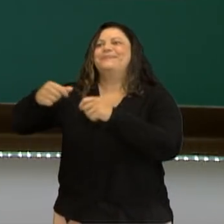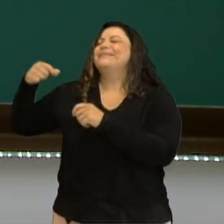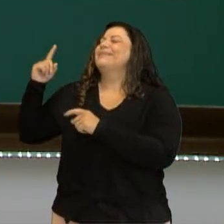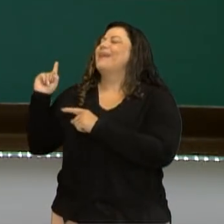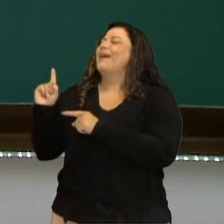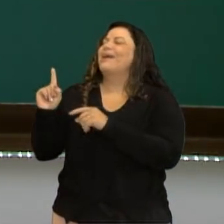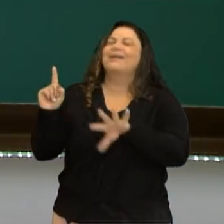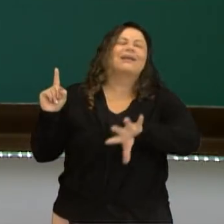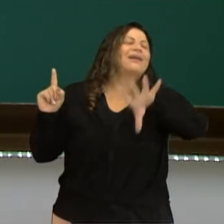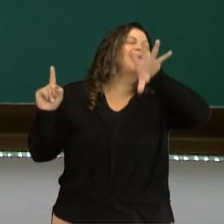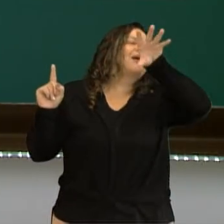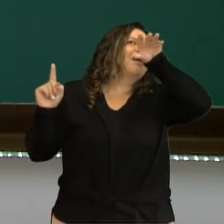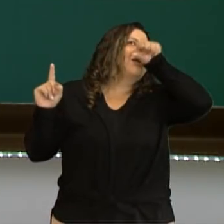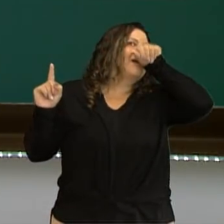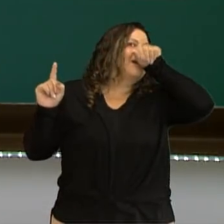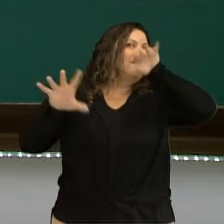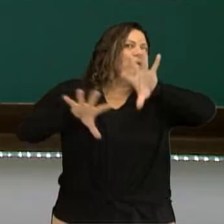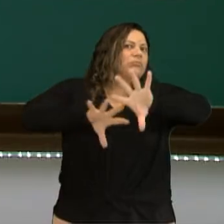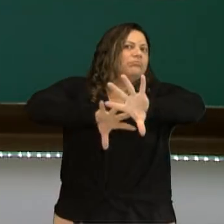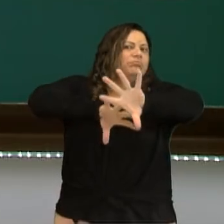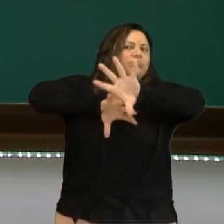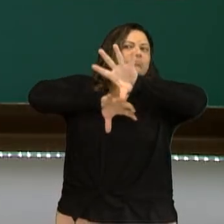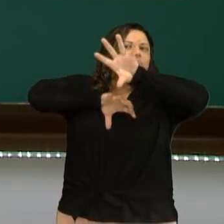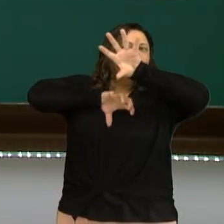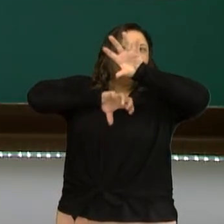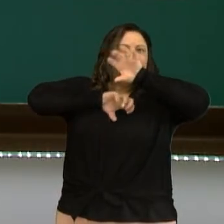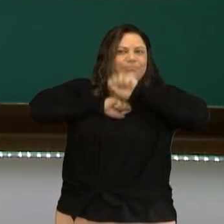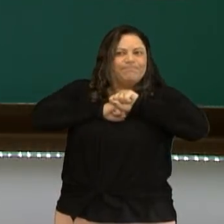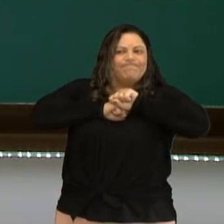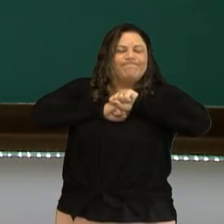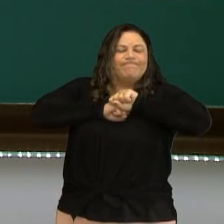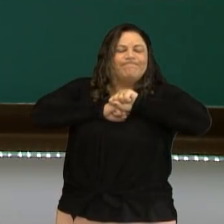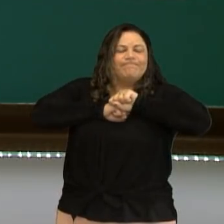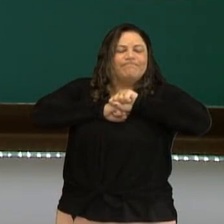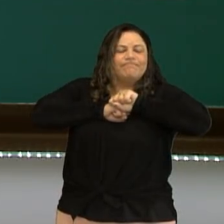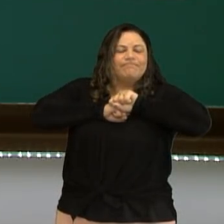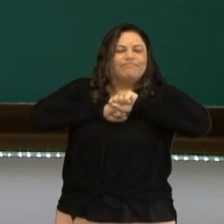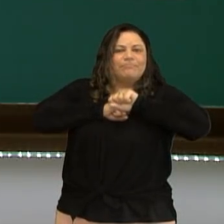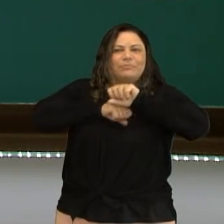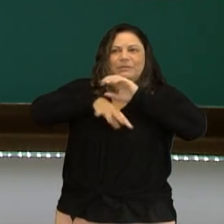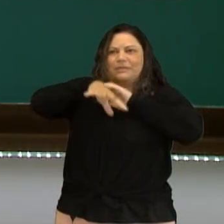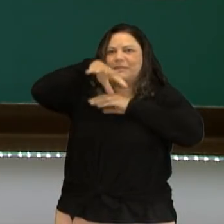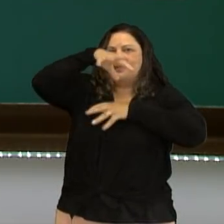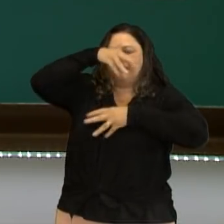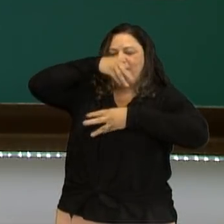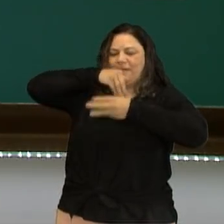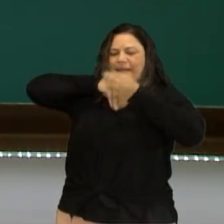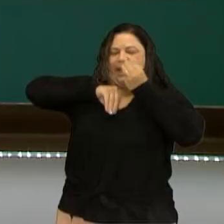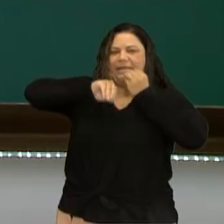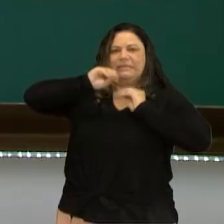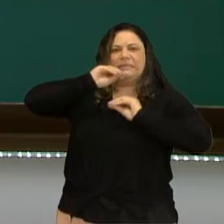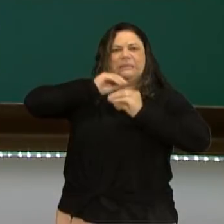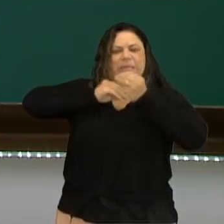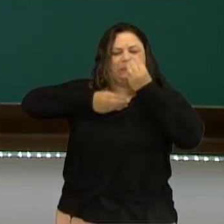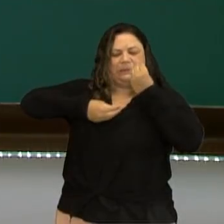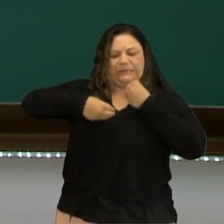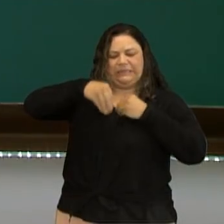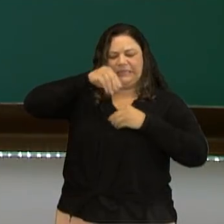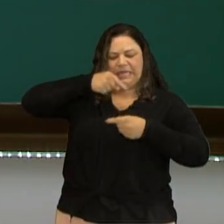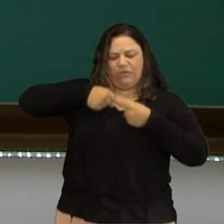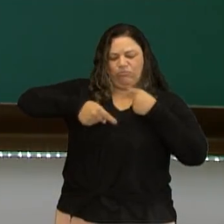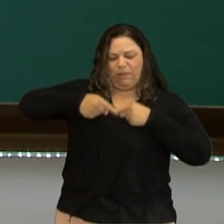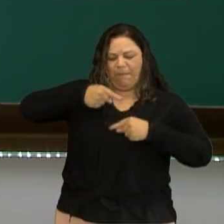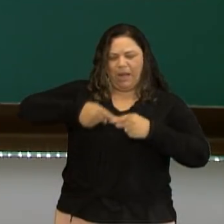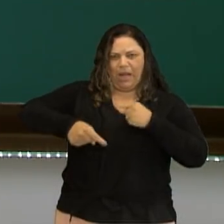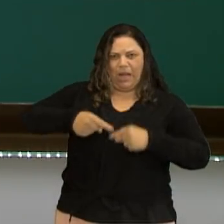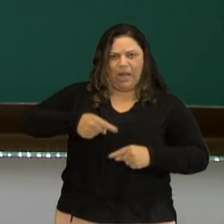respira, traz o ar para o interior do corpo. E junto pode vir esses micro-organismos causadores